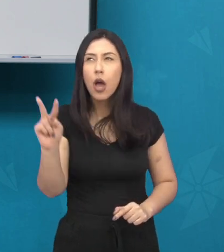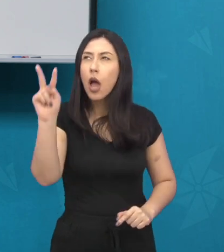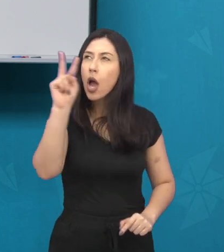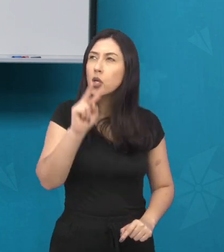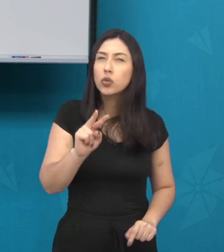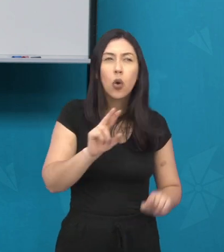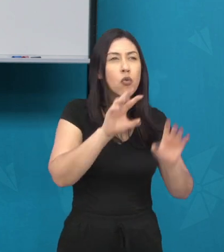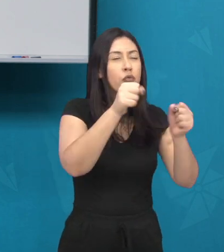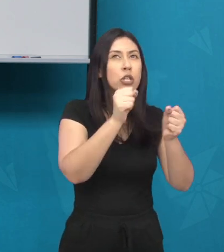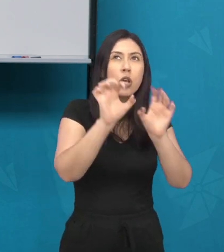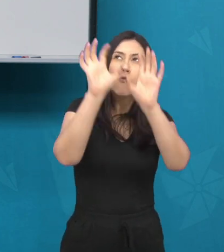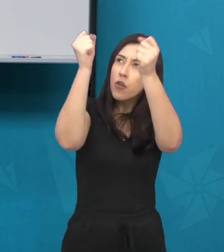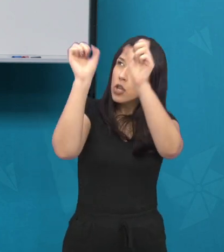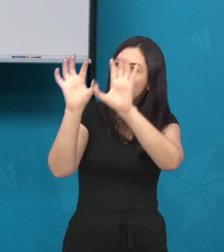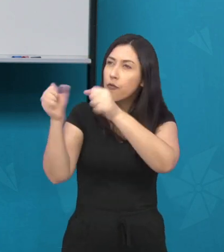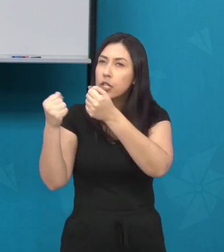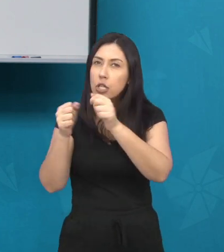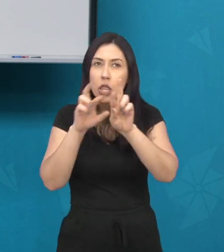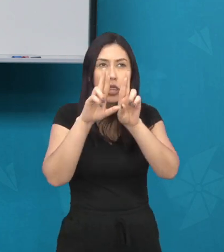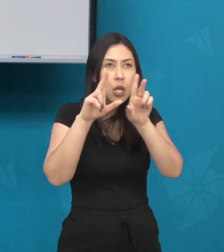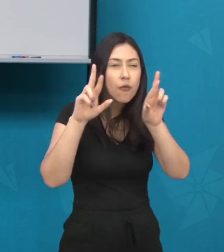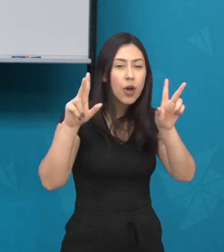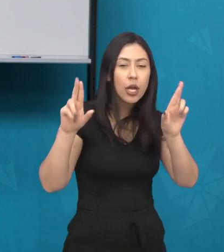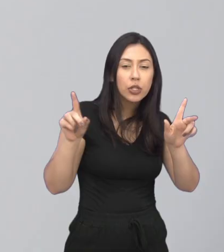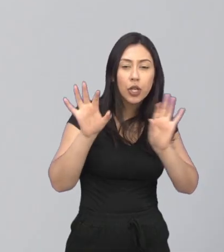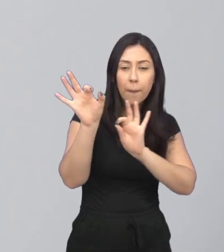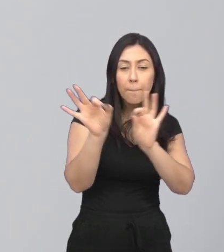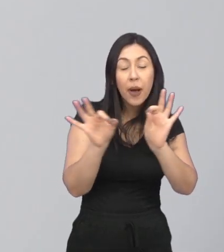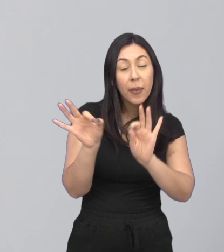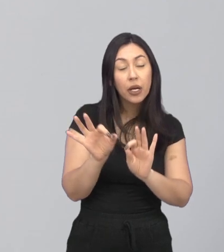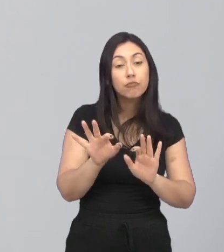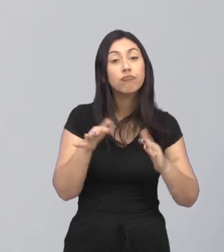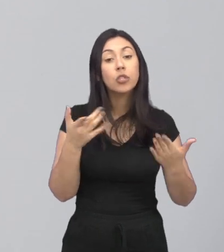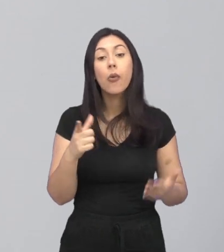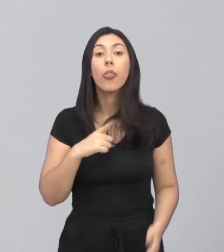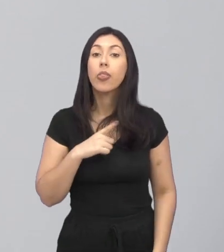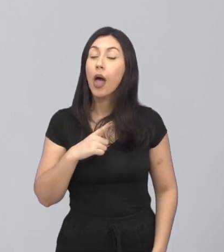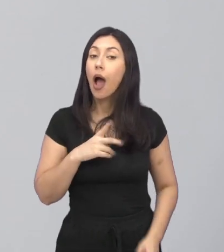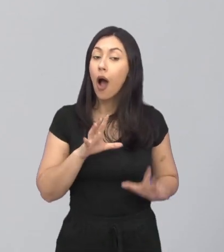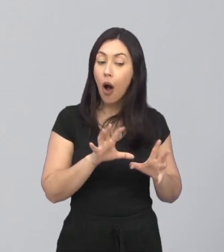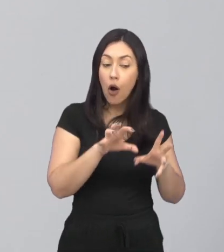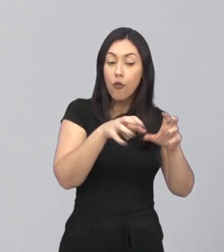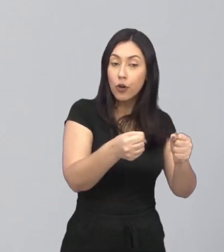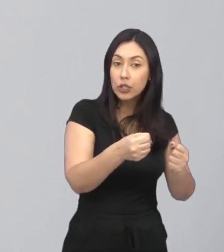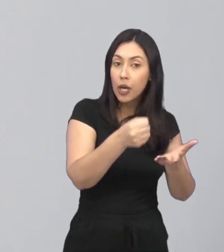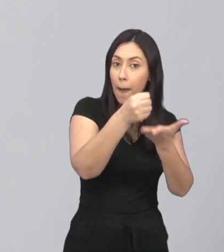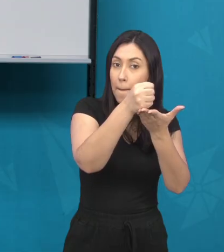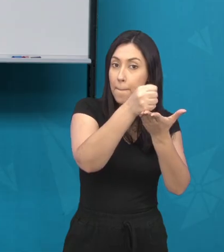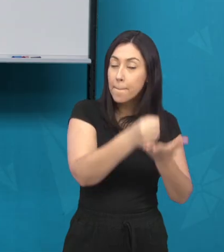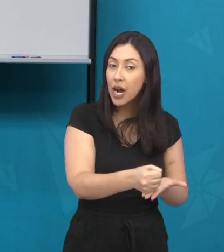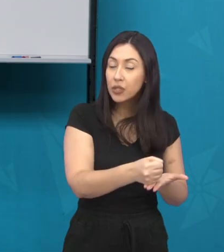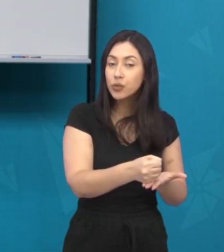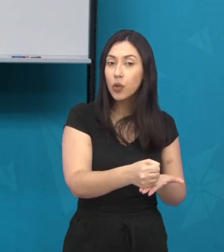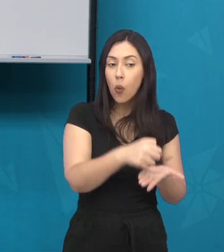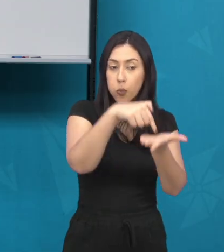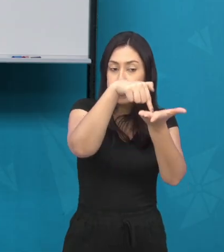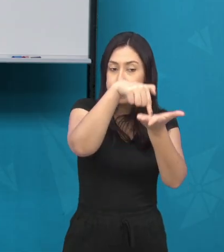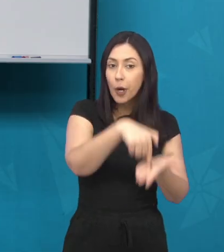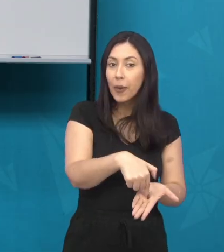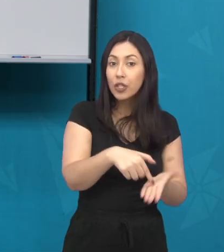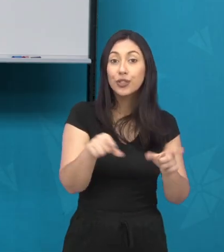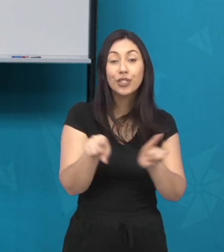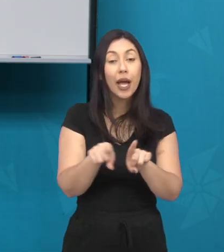atuando para que eu consiga entender a dinâmica do que tá acontecendo nesse objeto Então a gente tem o peso para baixo Centro da